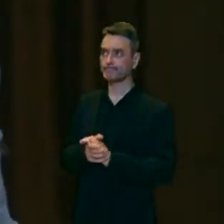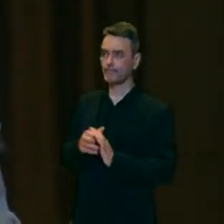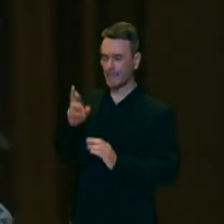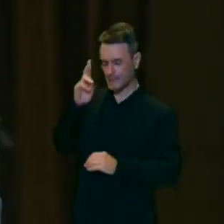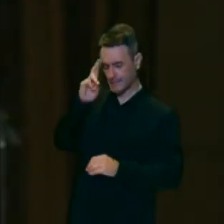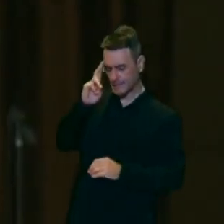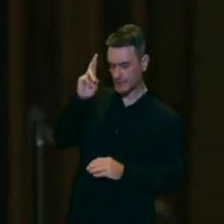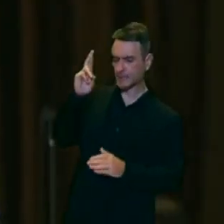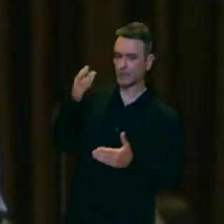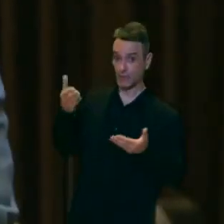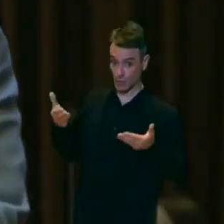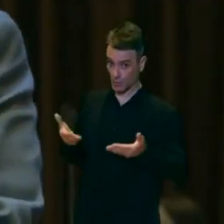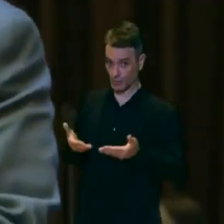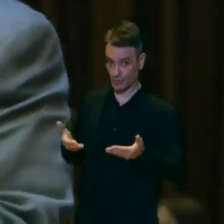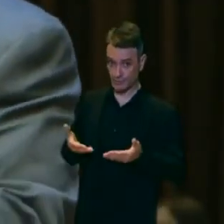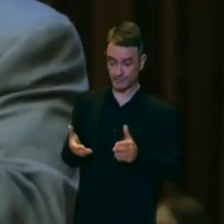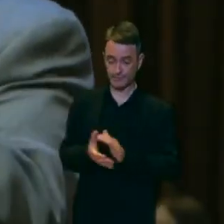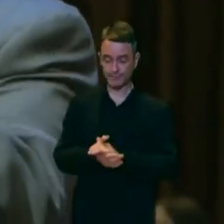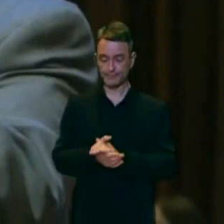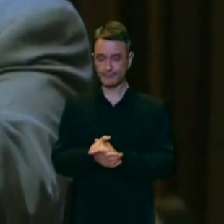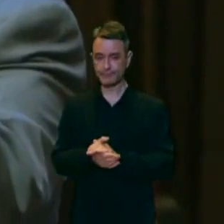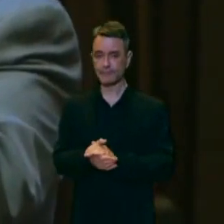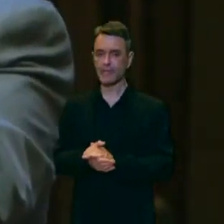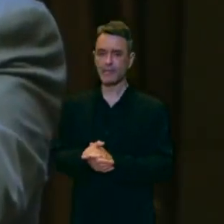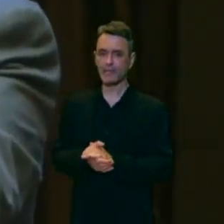Senhor, hoje,